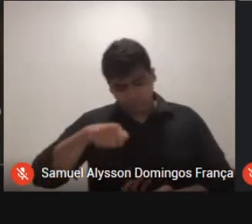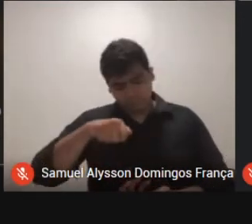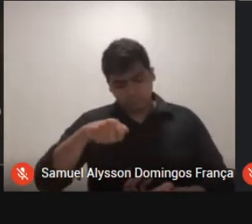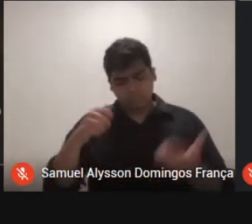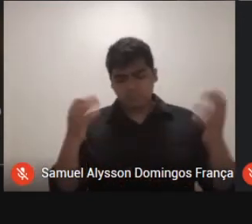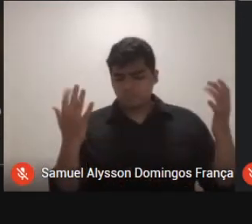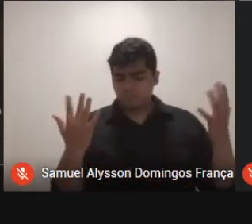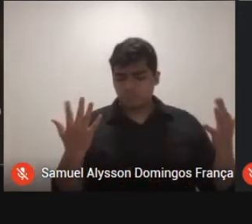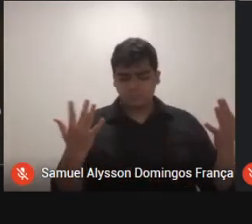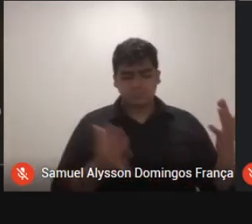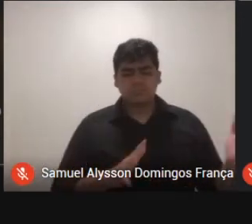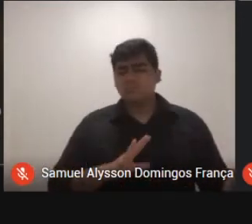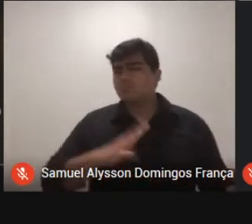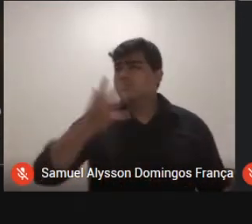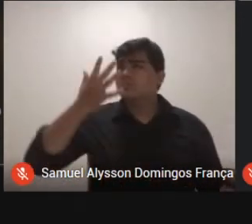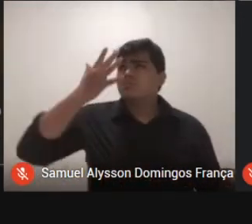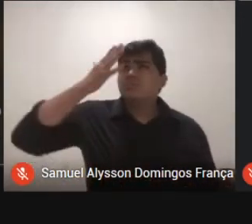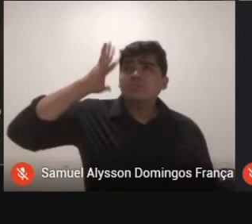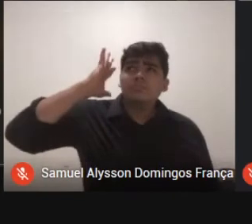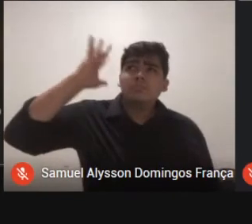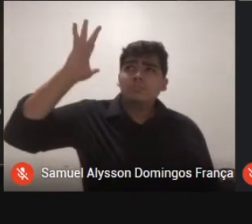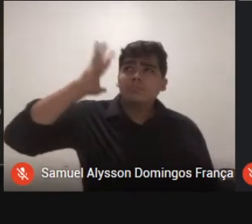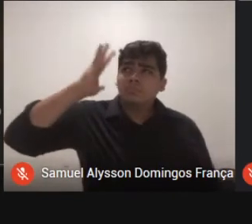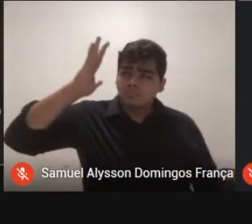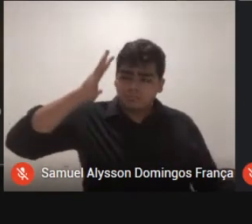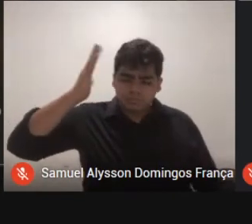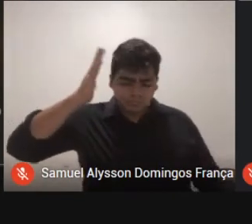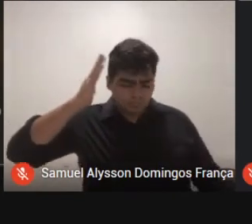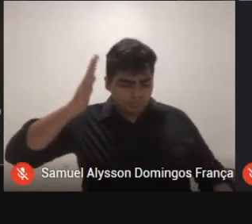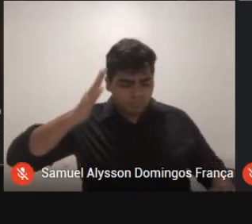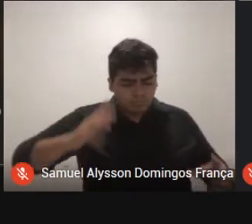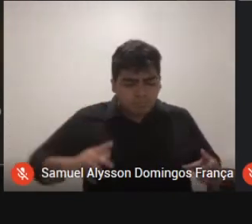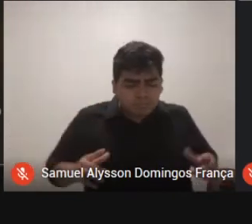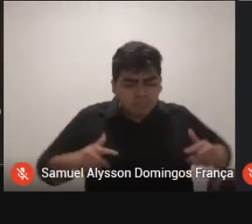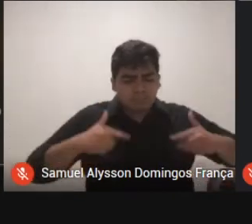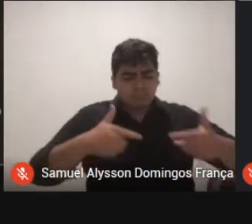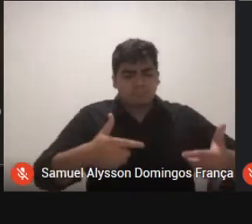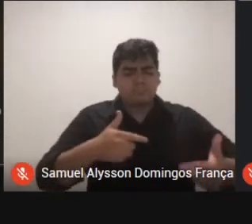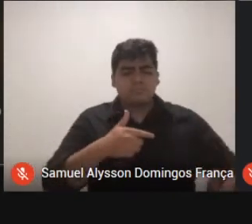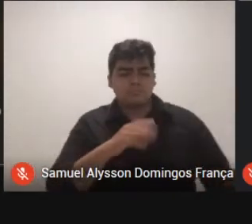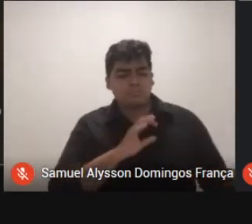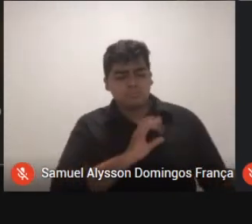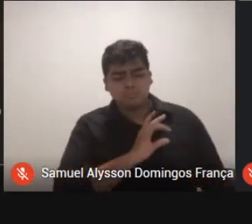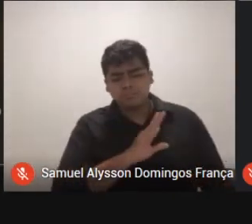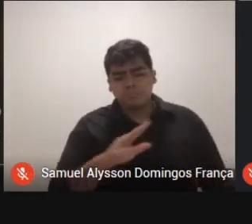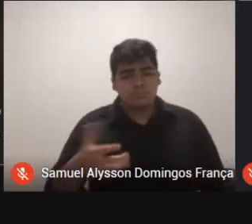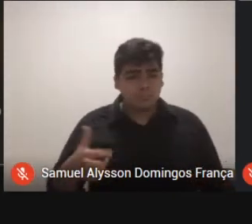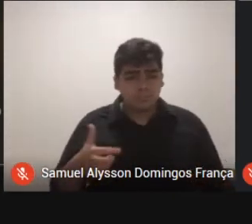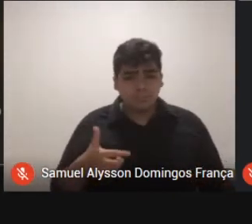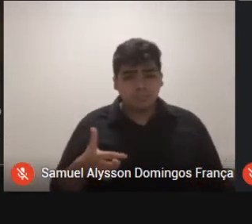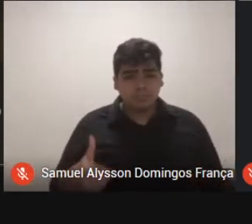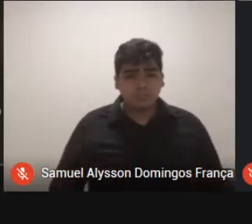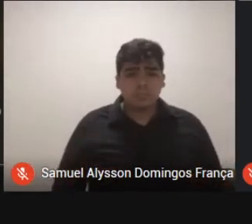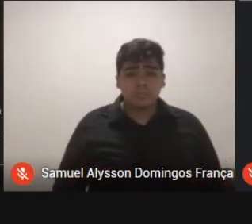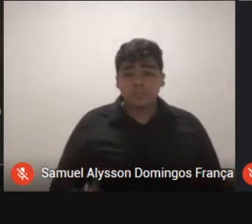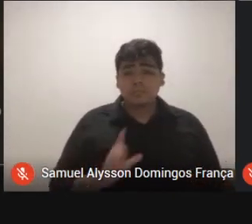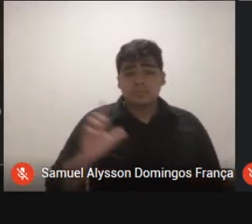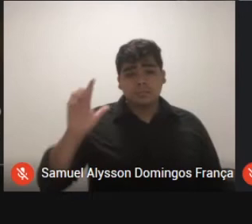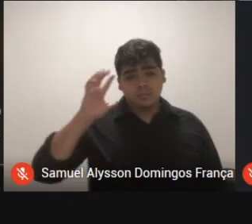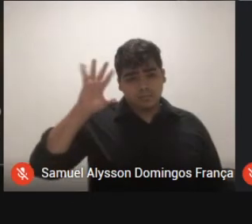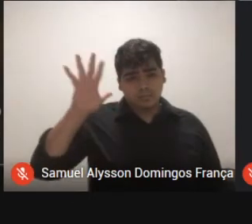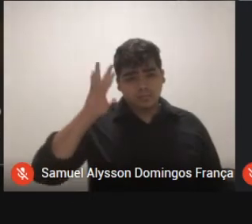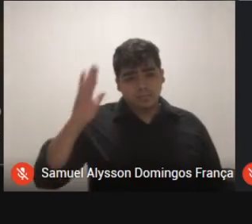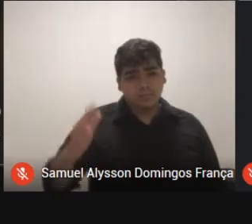e de correr o risco de viver seus sonhos. Então, foi isso que a gente fez. A gente teve coragem de sonhar e a gente realizou. Viu, gente?